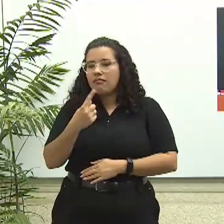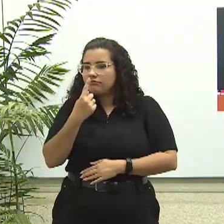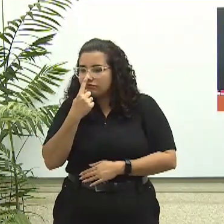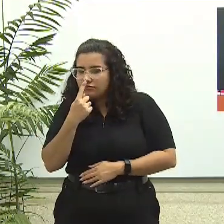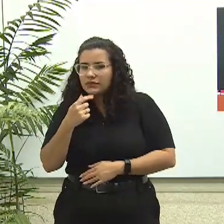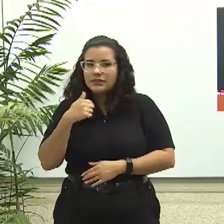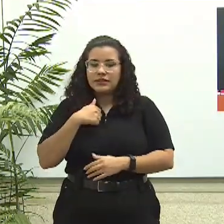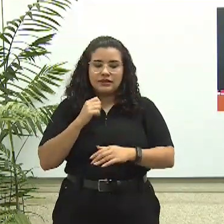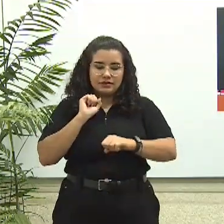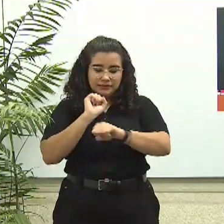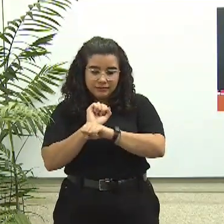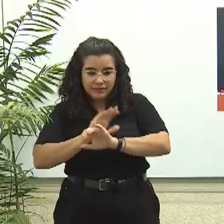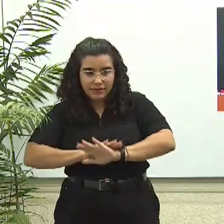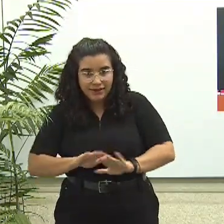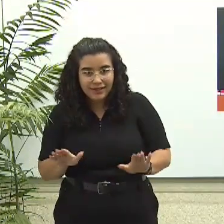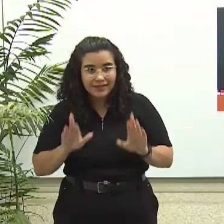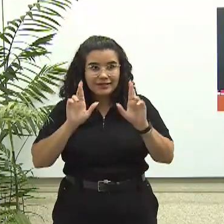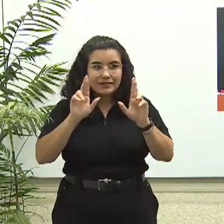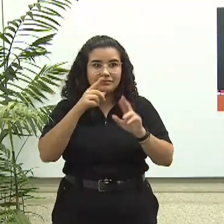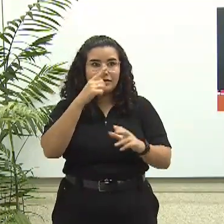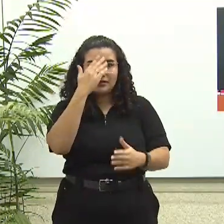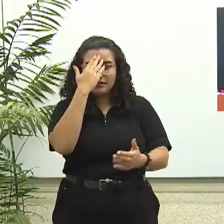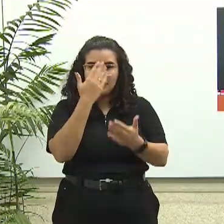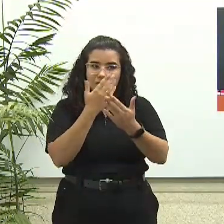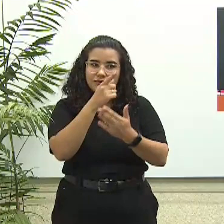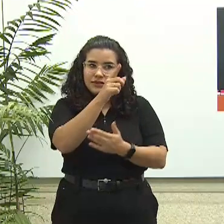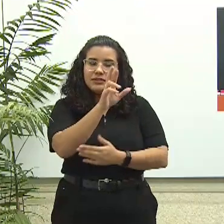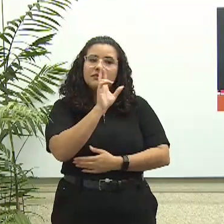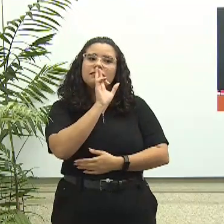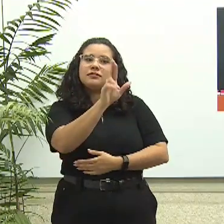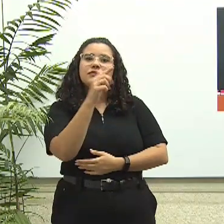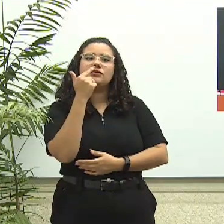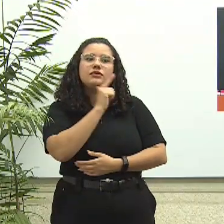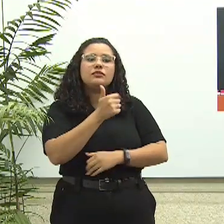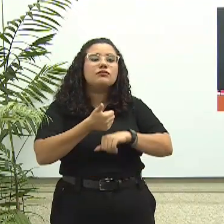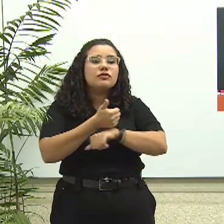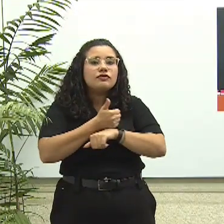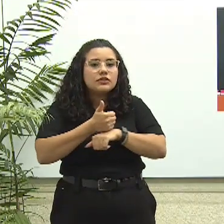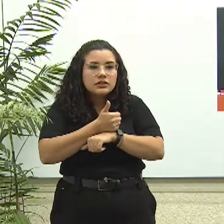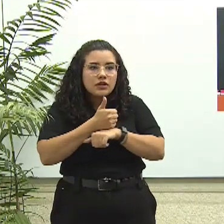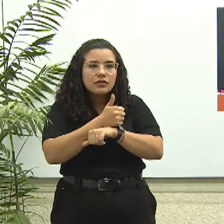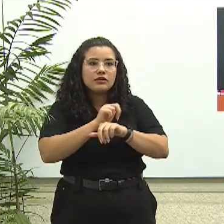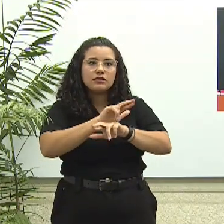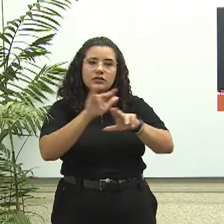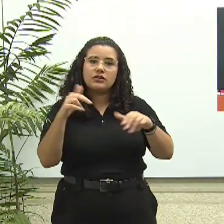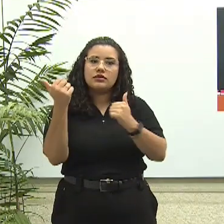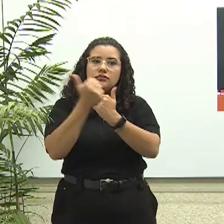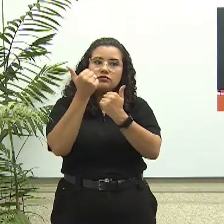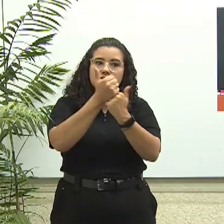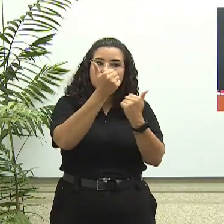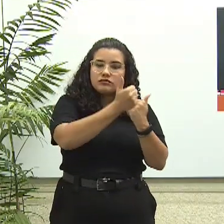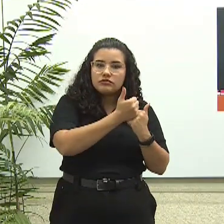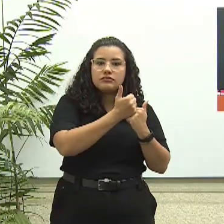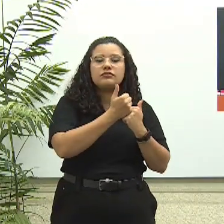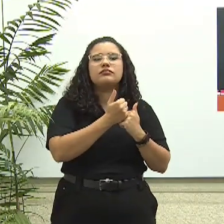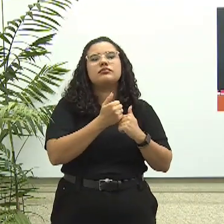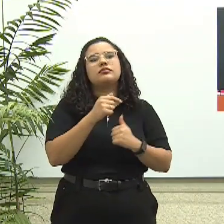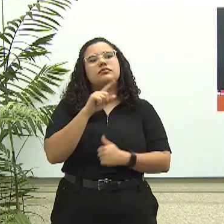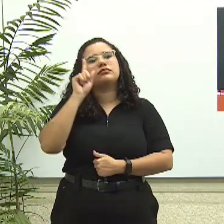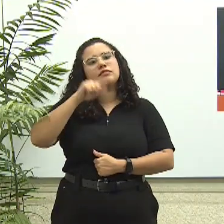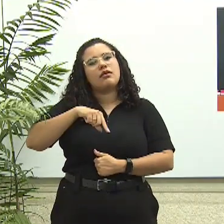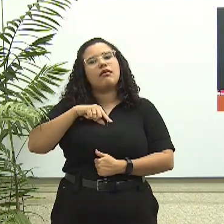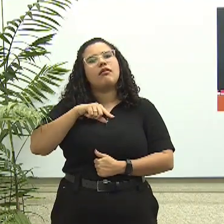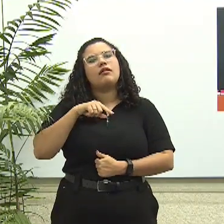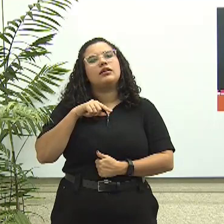vou parar por aqui espero ter respondido a sua questão as profissões que vão ser substituídas elas são